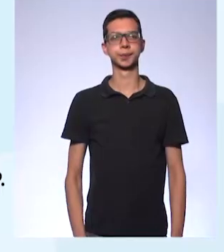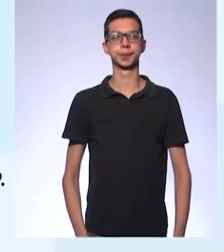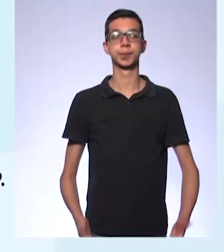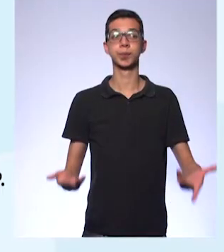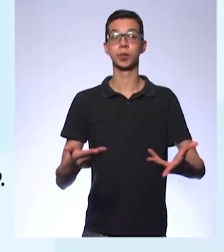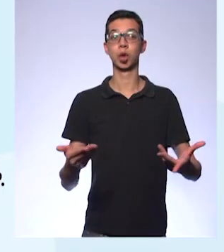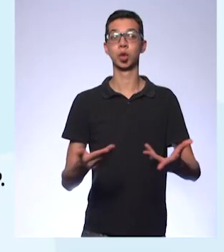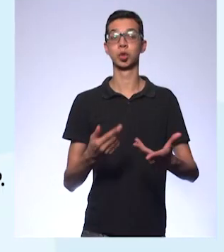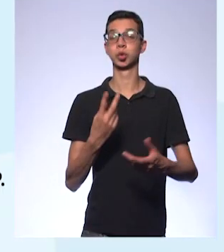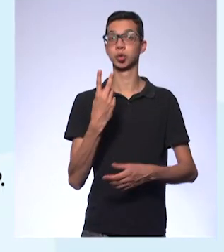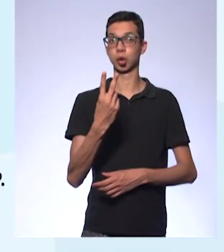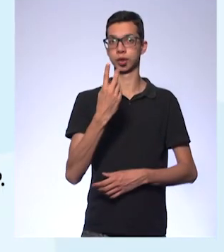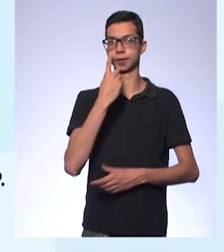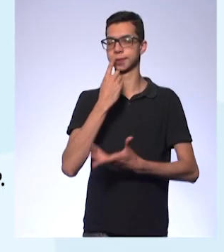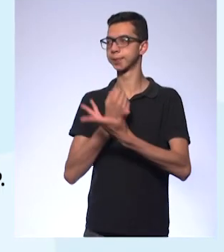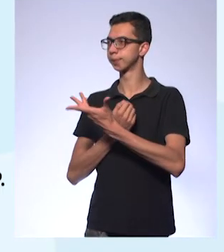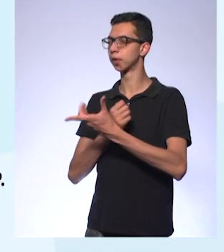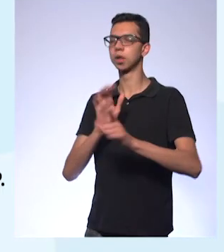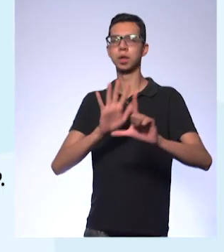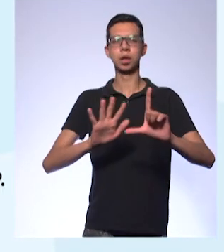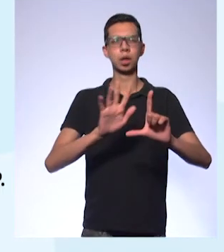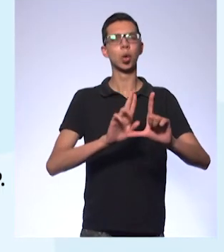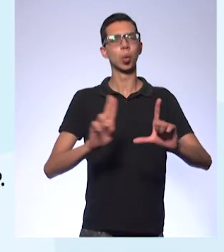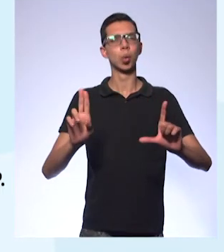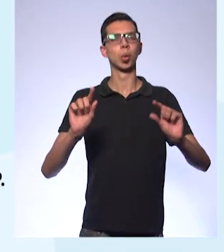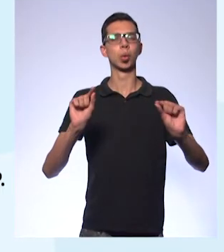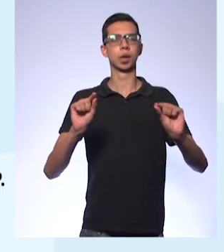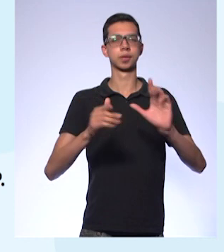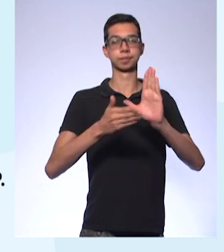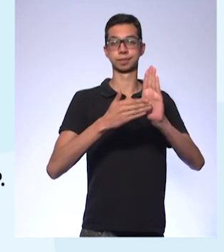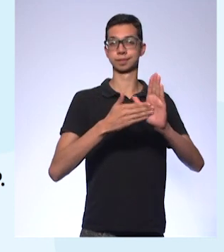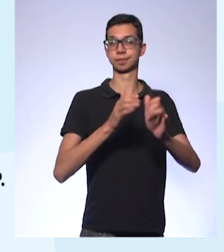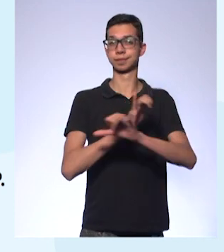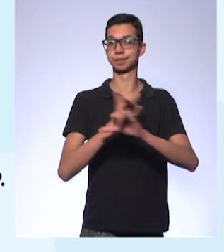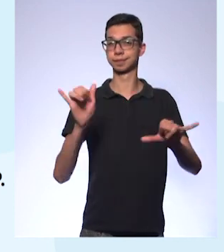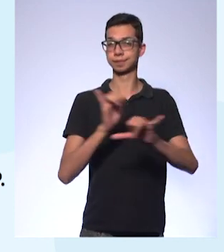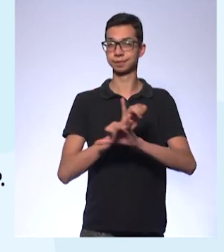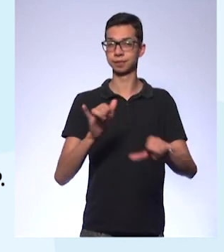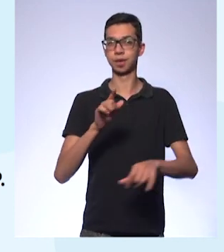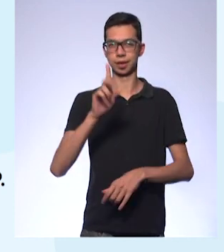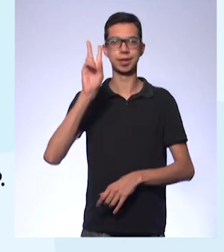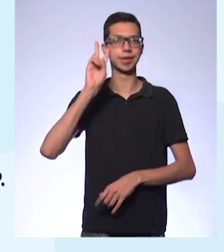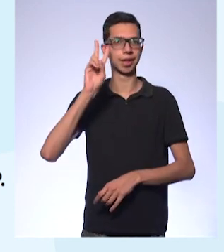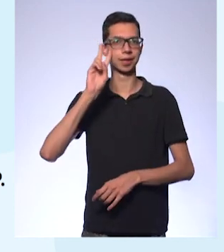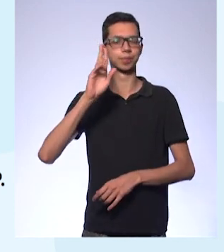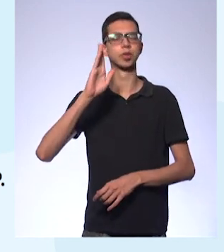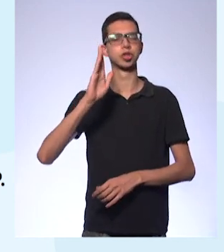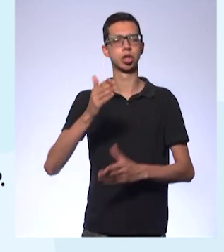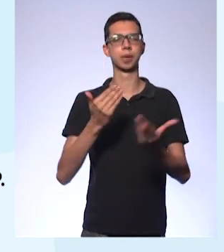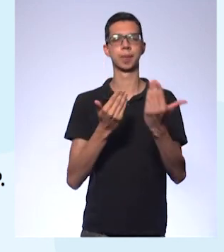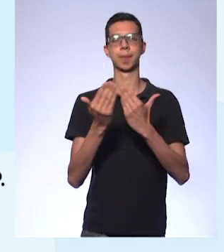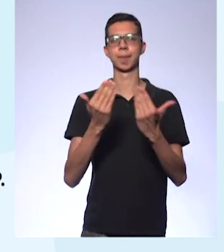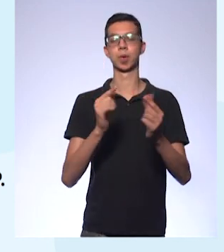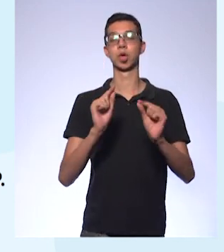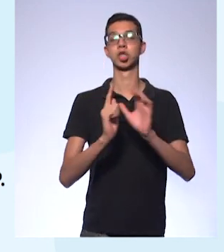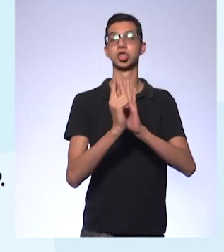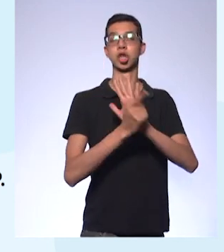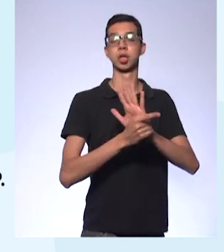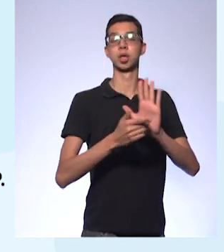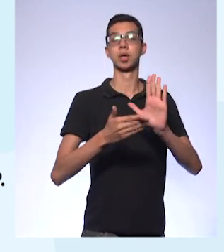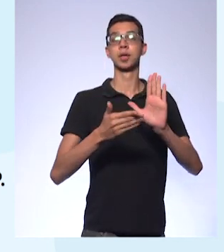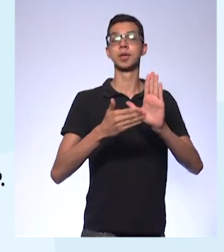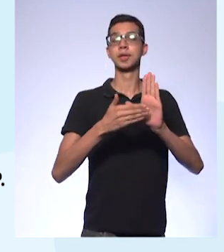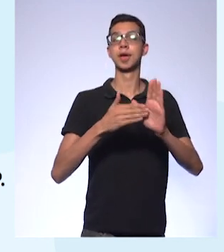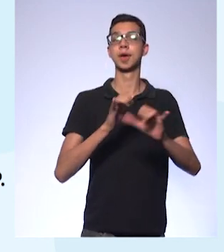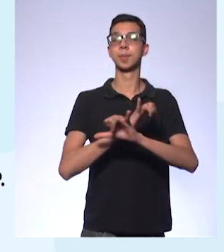imagem fosse utilizada numa campanha publicitária, vocês lembram, não é que eu trabalhei com vocês? O gênero campanha publicitária